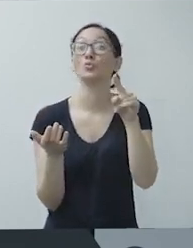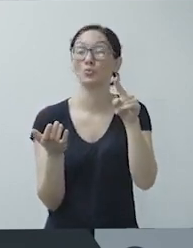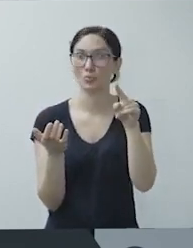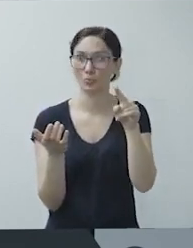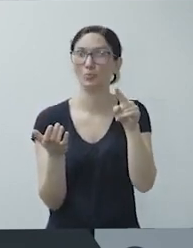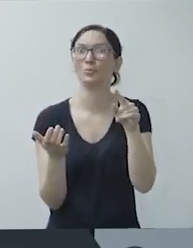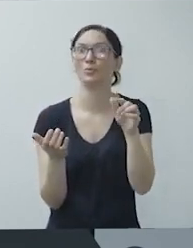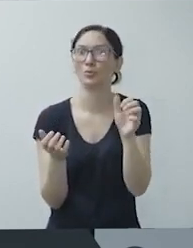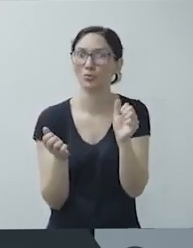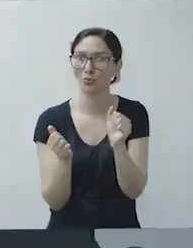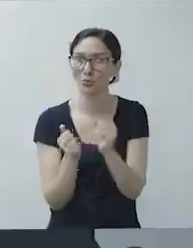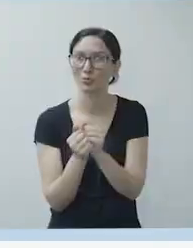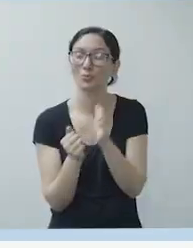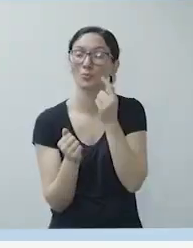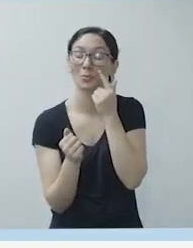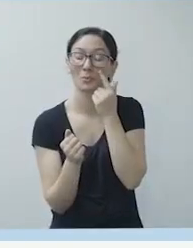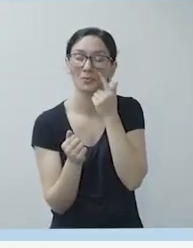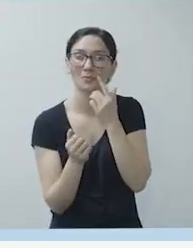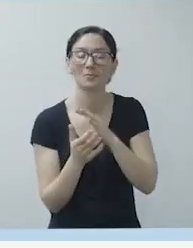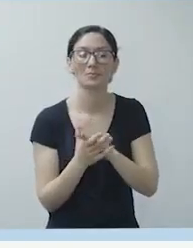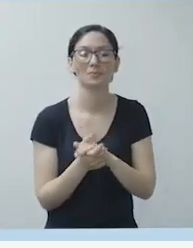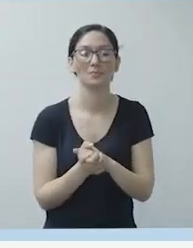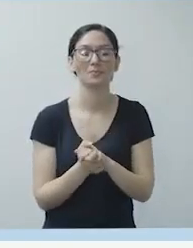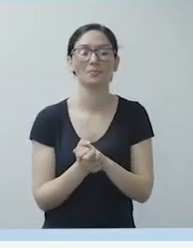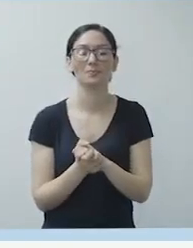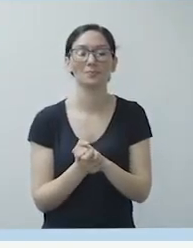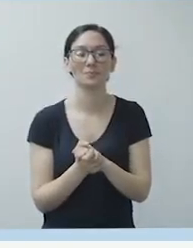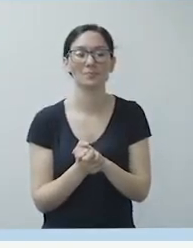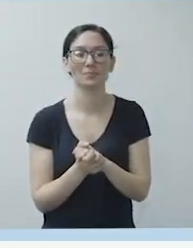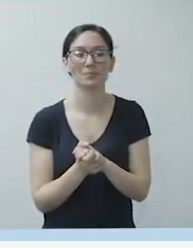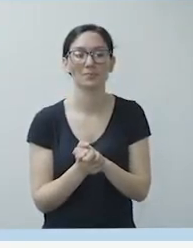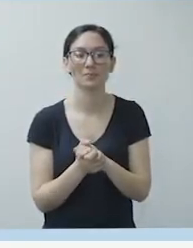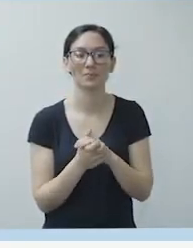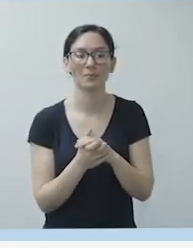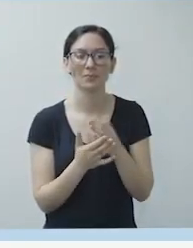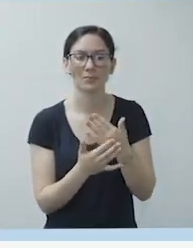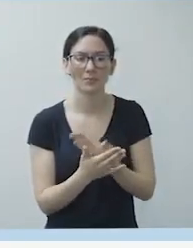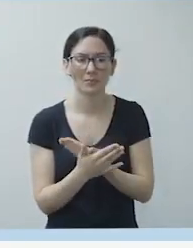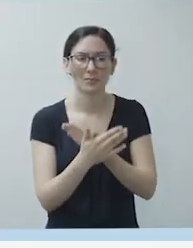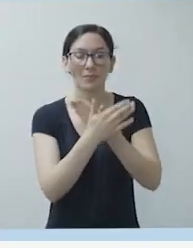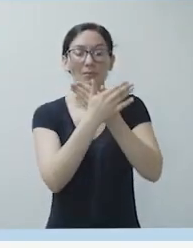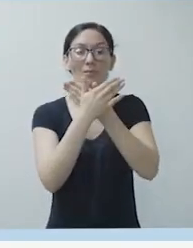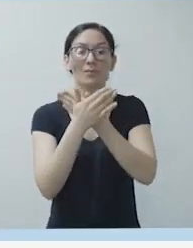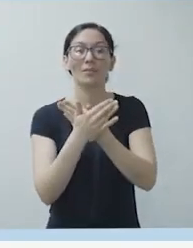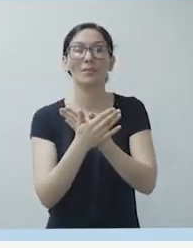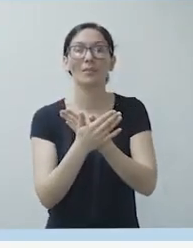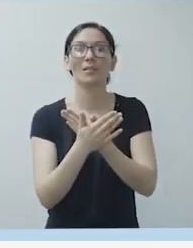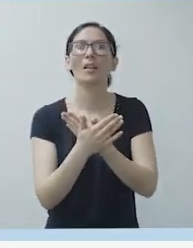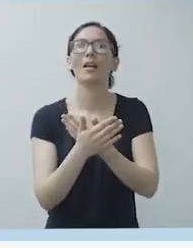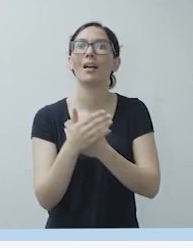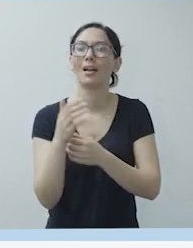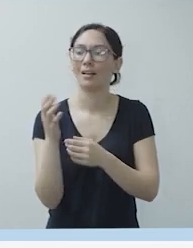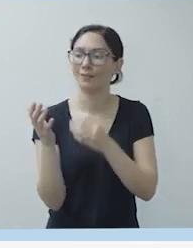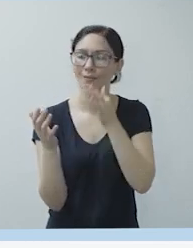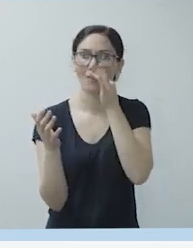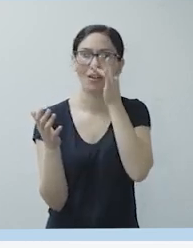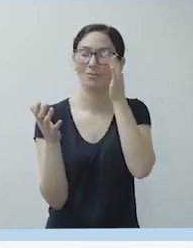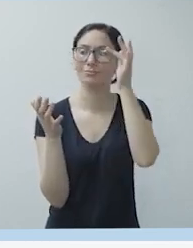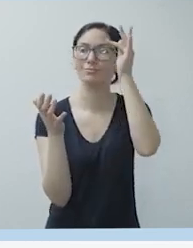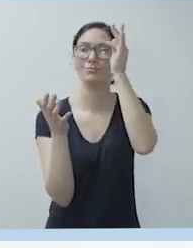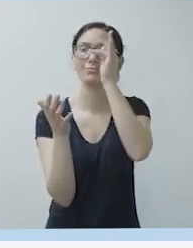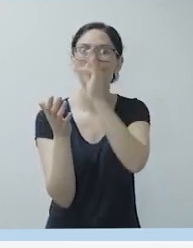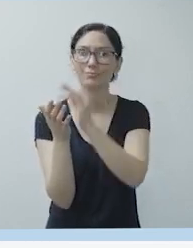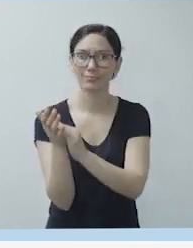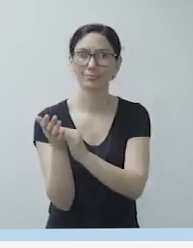junto, né, com vocês, observar. Vamos ver? Vejam na tela. Olha só! A nossa